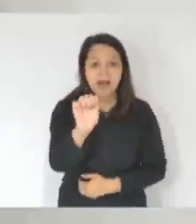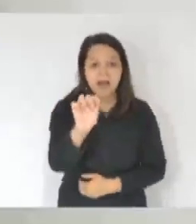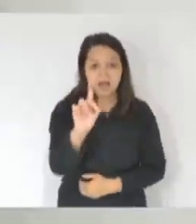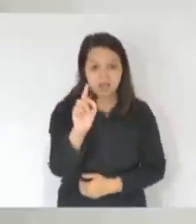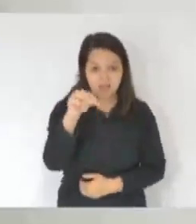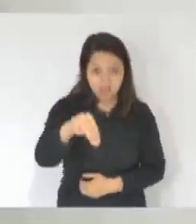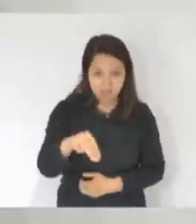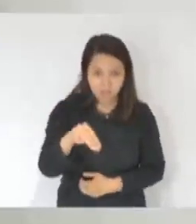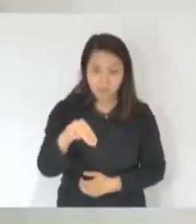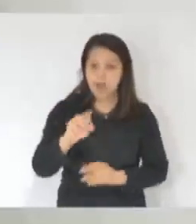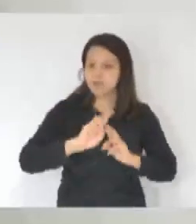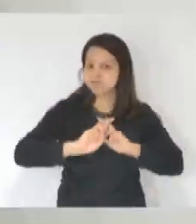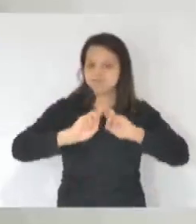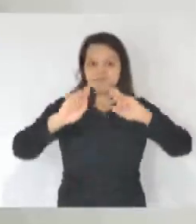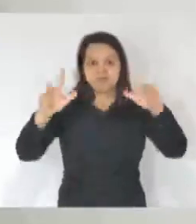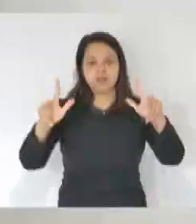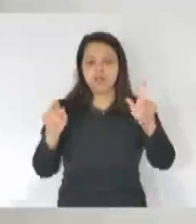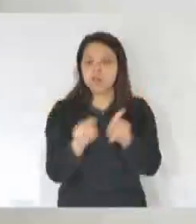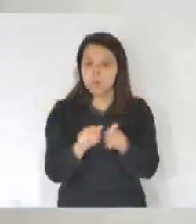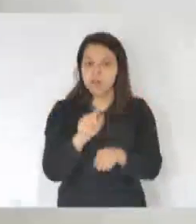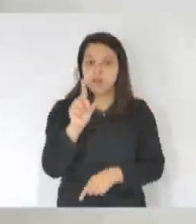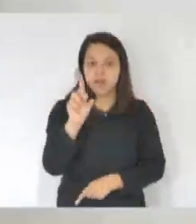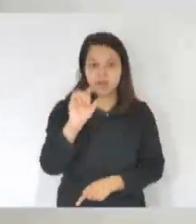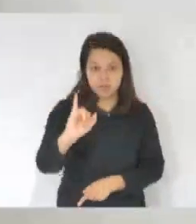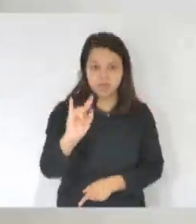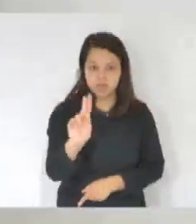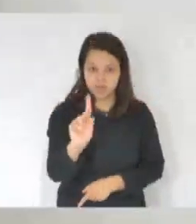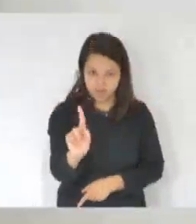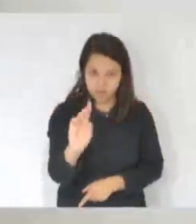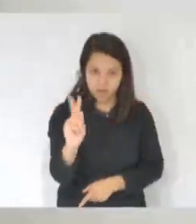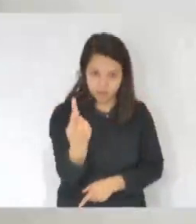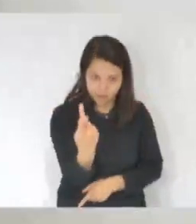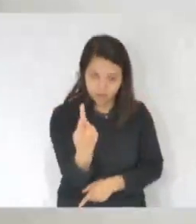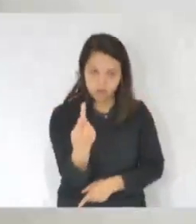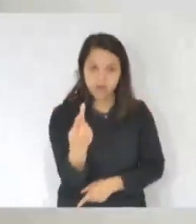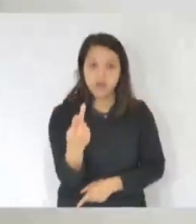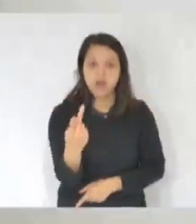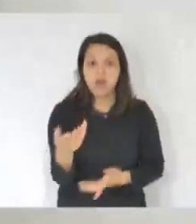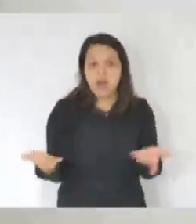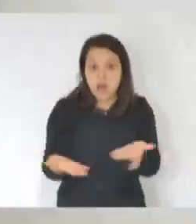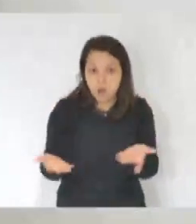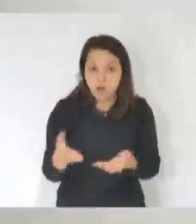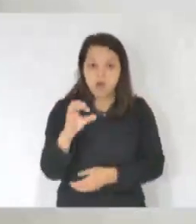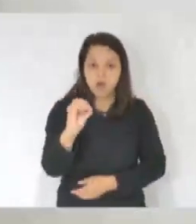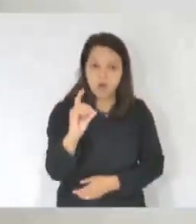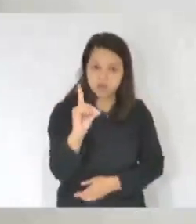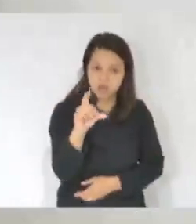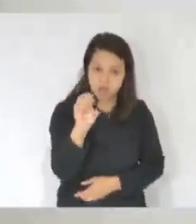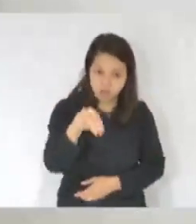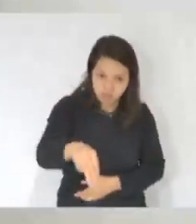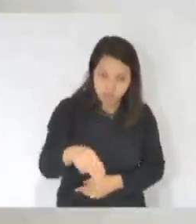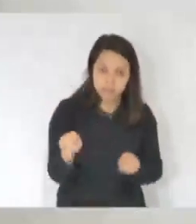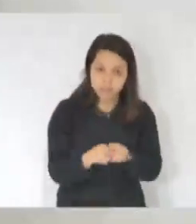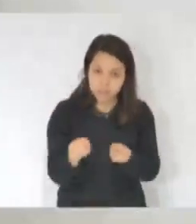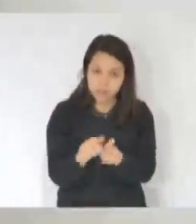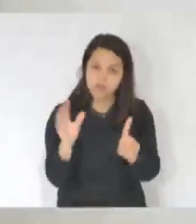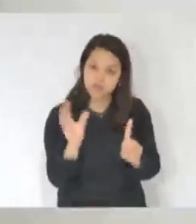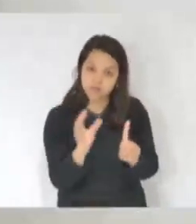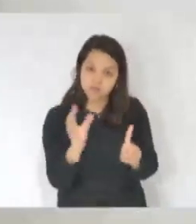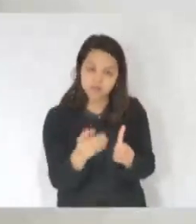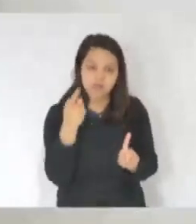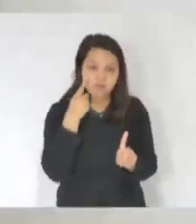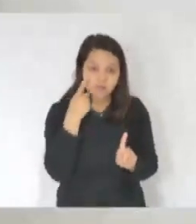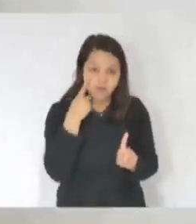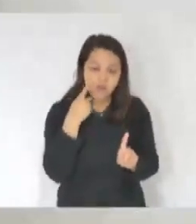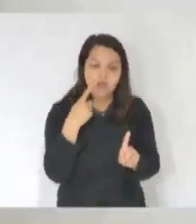IDH, e aí nós temos aí, ao longo de um período, os ODMs influenciando, e a gente analisa aí o nosso mapa do